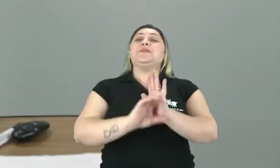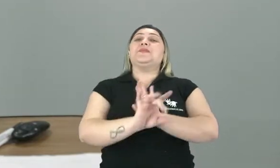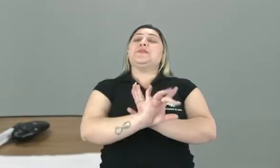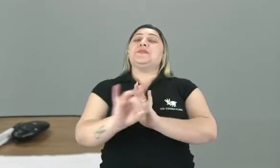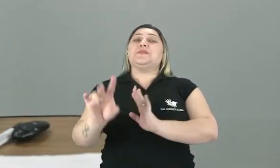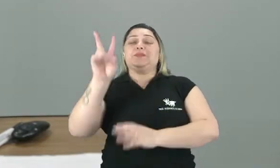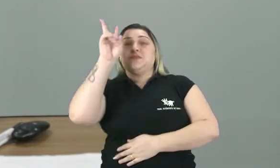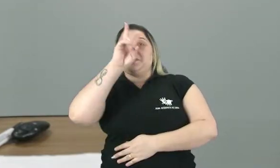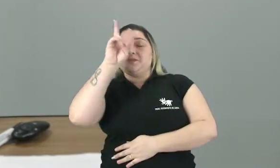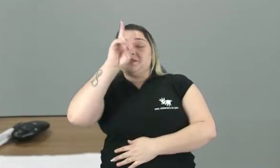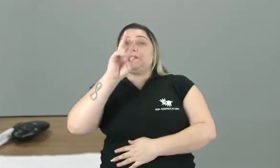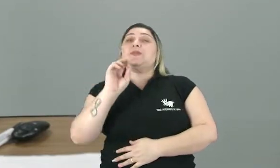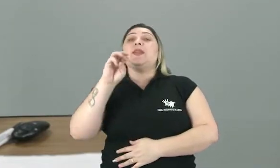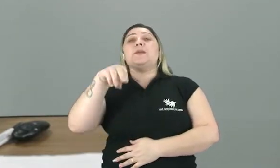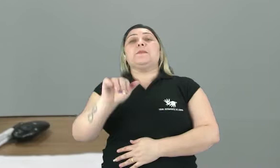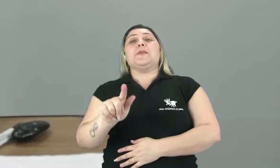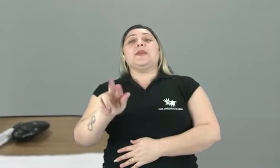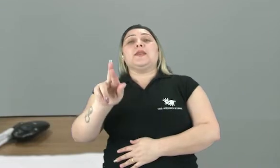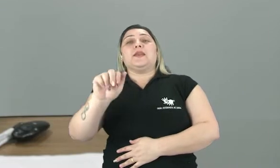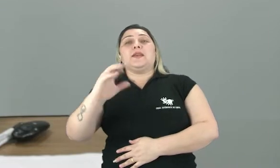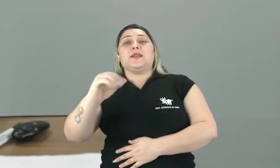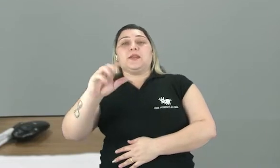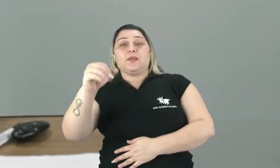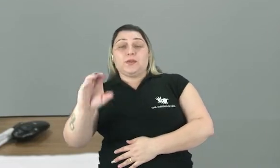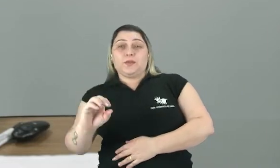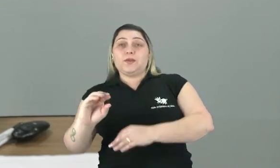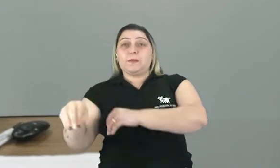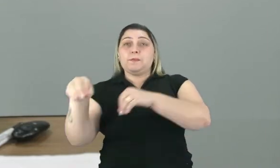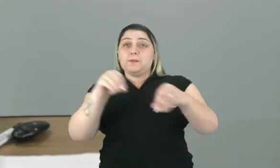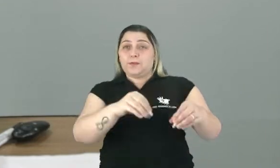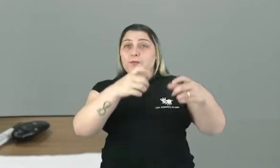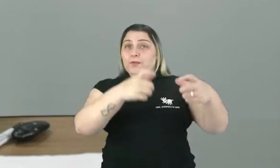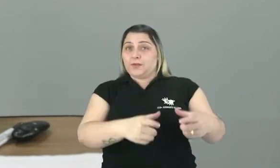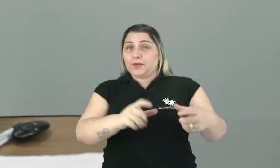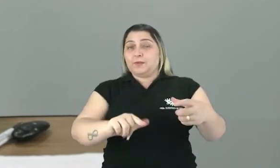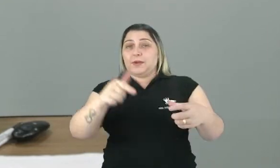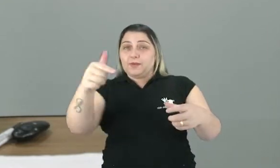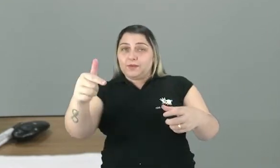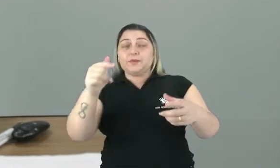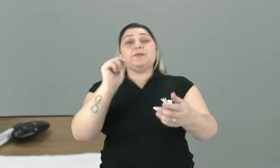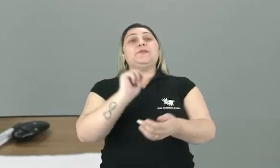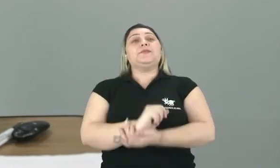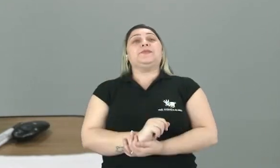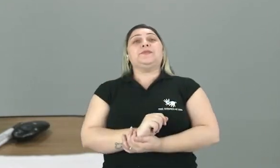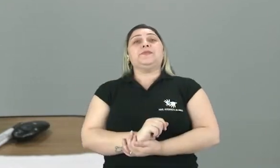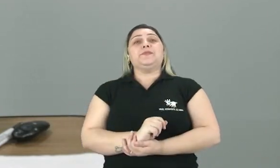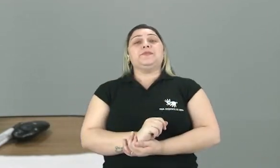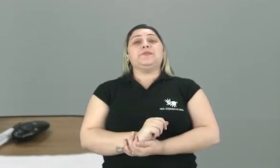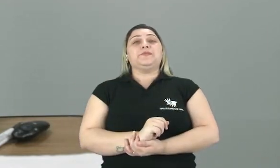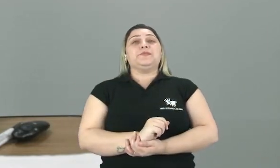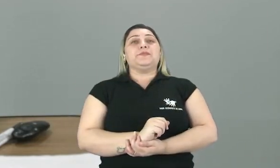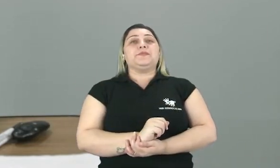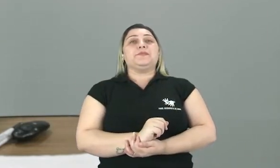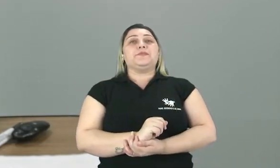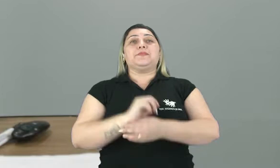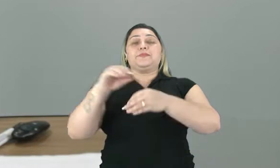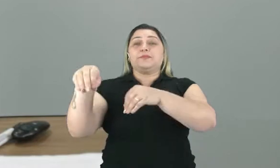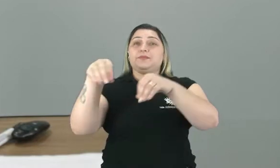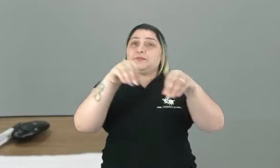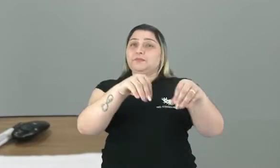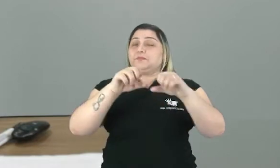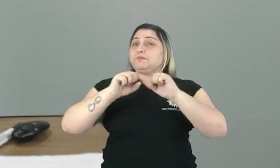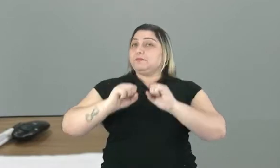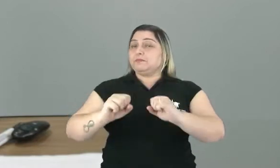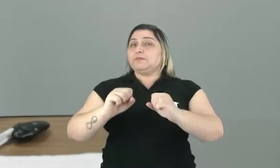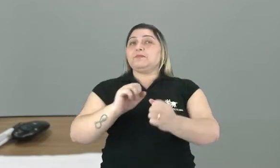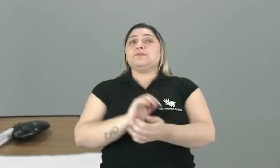só para relembrar, migrações é quando uma pessoa se desloca de um lugar a outro. Ela fez uma migração. E essas migrações, elas